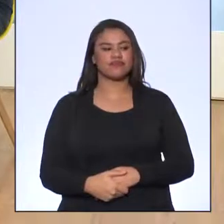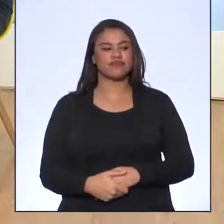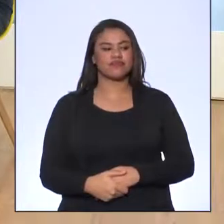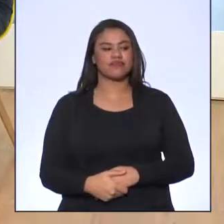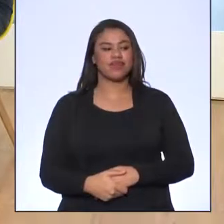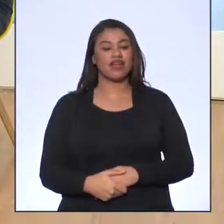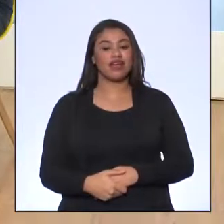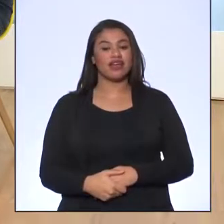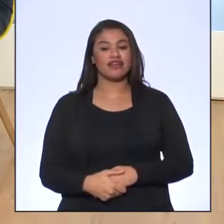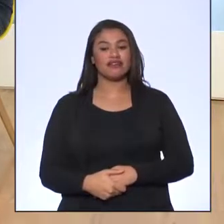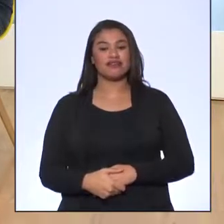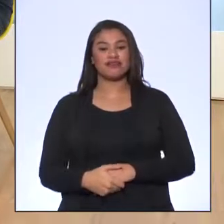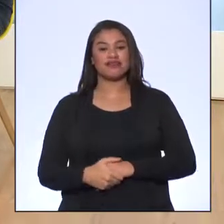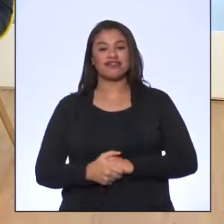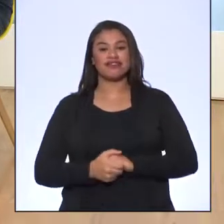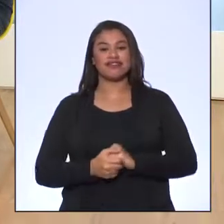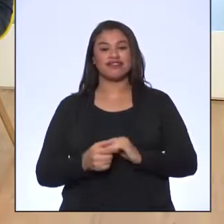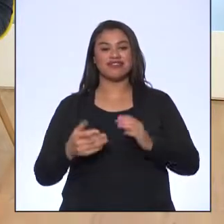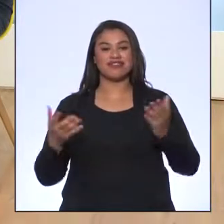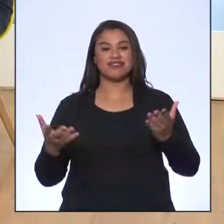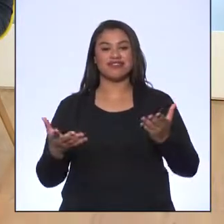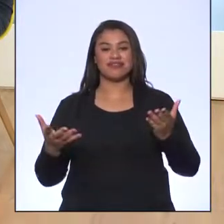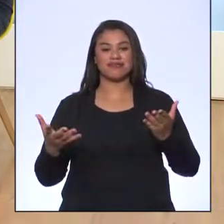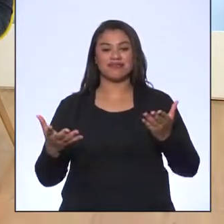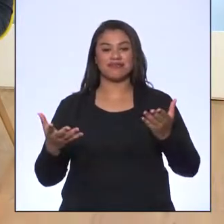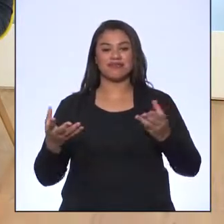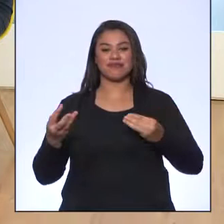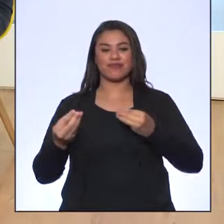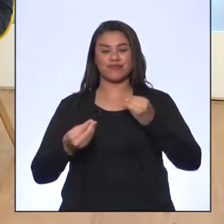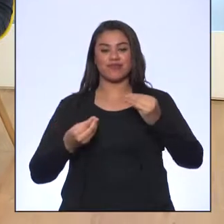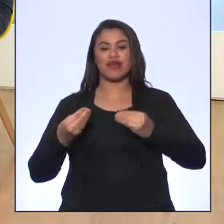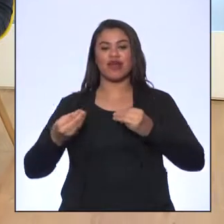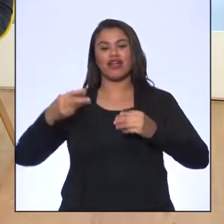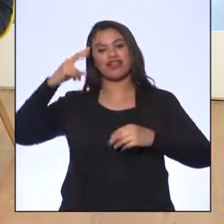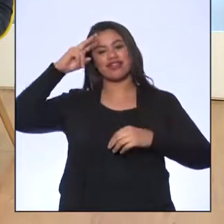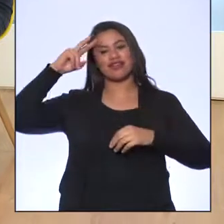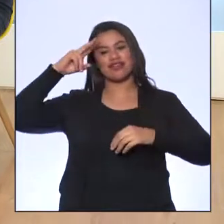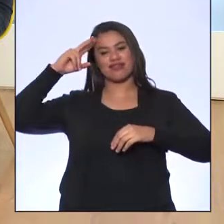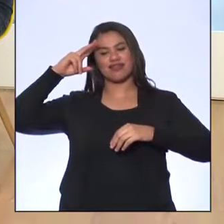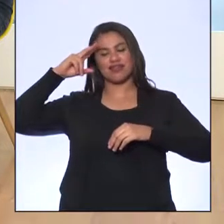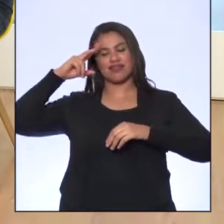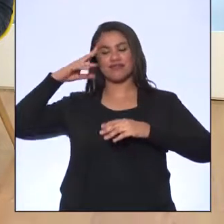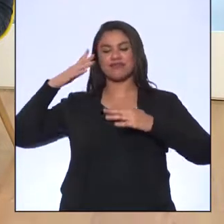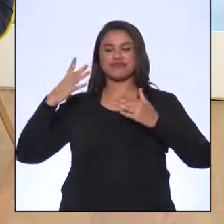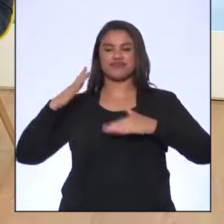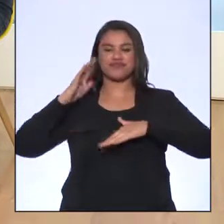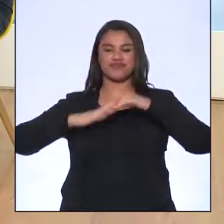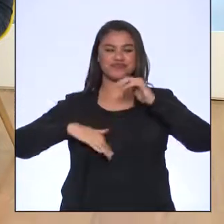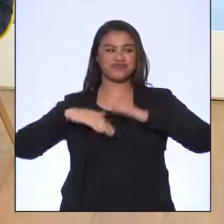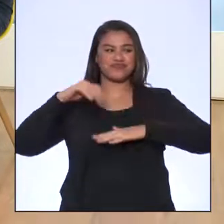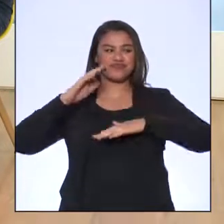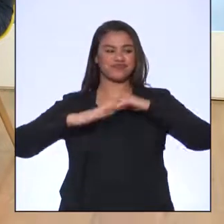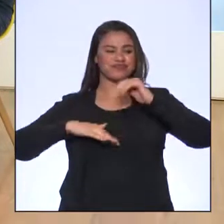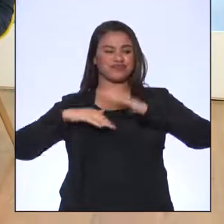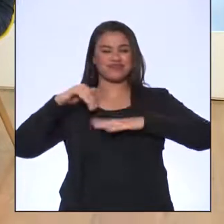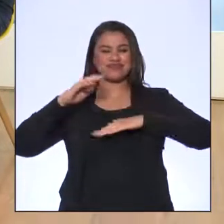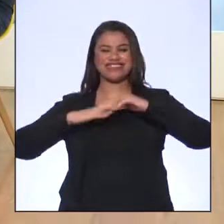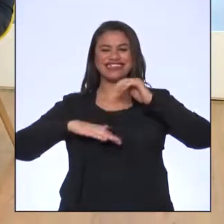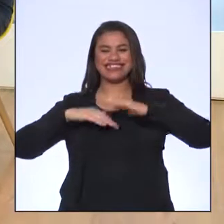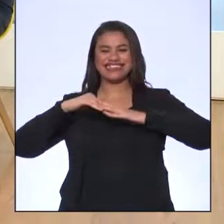importante a gente lembrar que a gente já trabalhou um pouco dessa habilidade, né, na aula anterior, quando a gente trabalhou